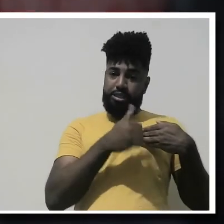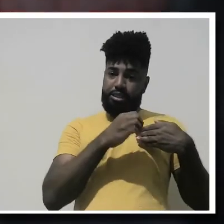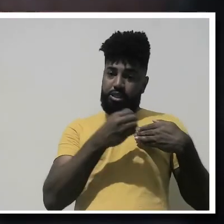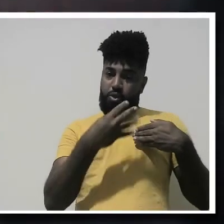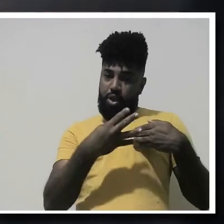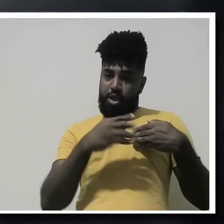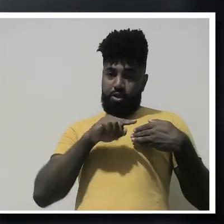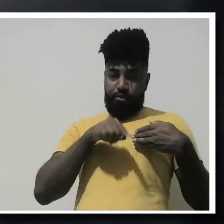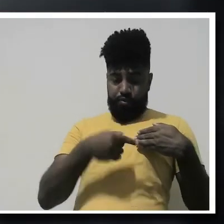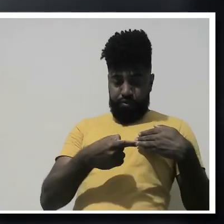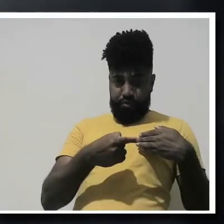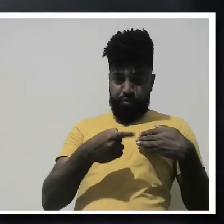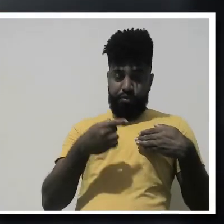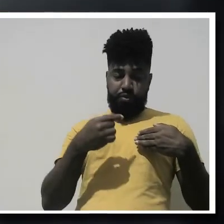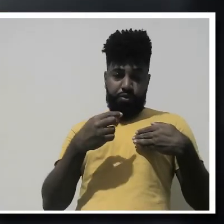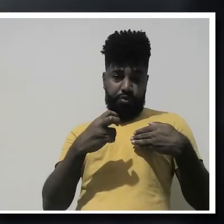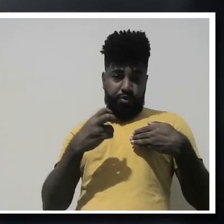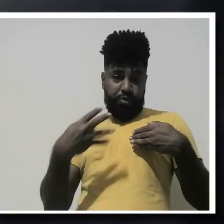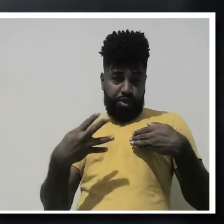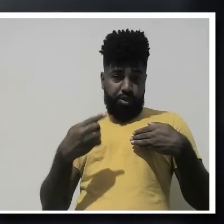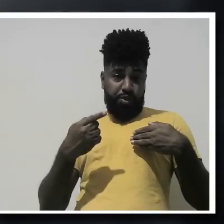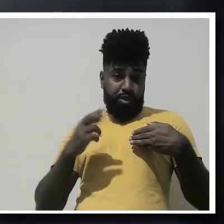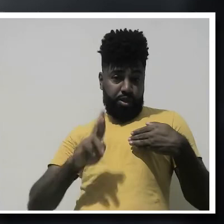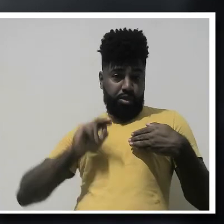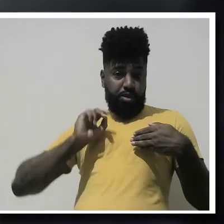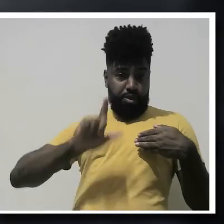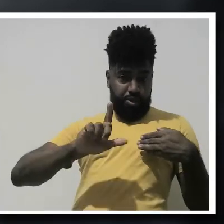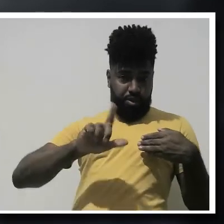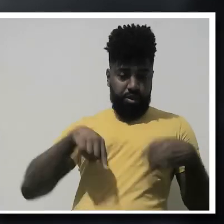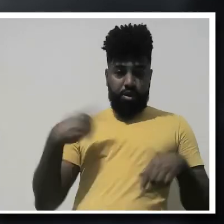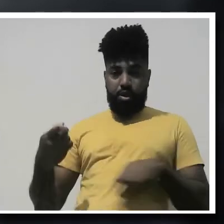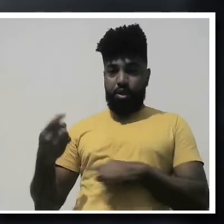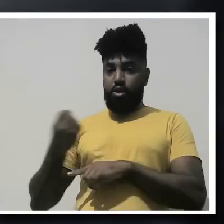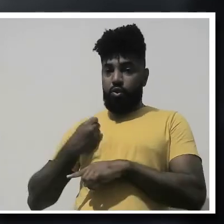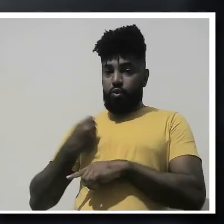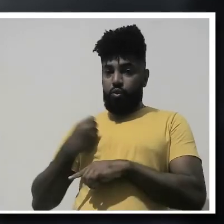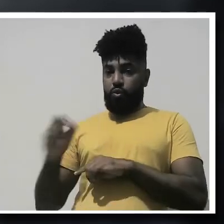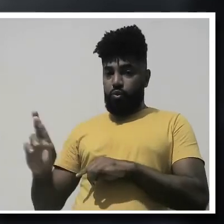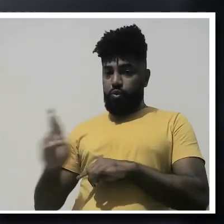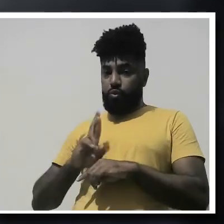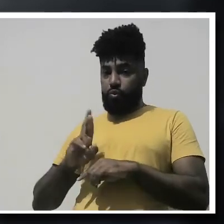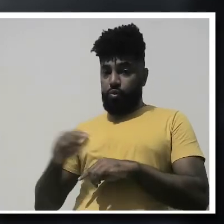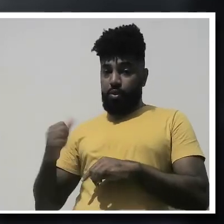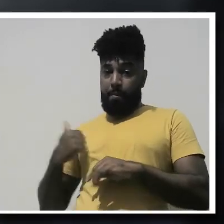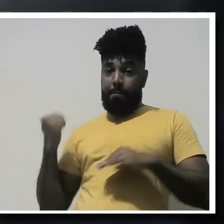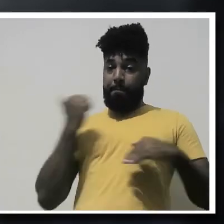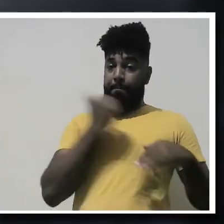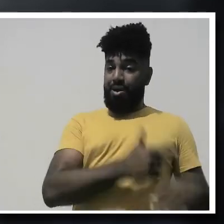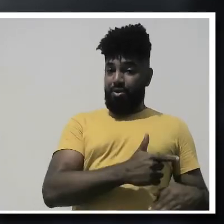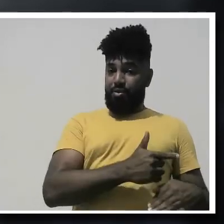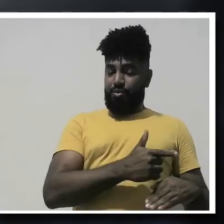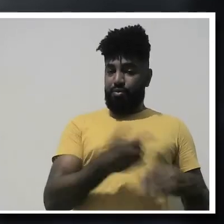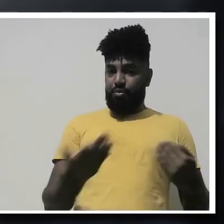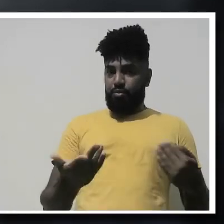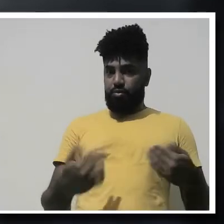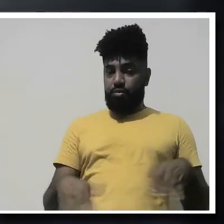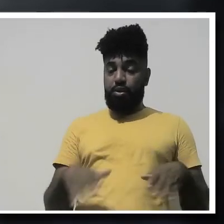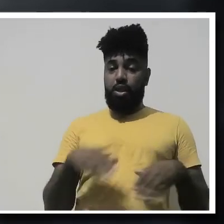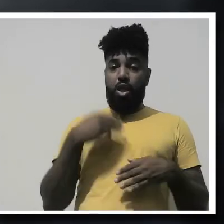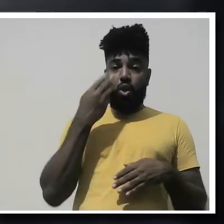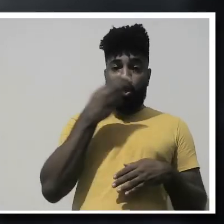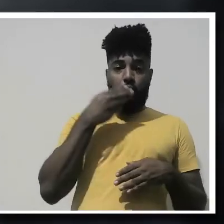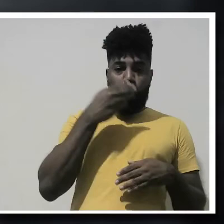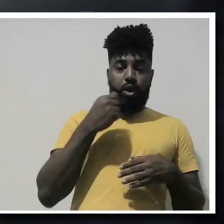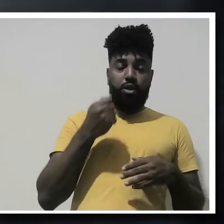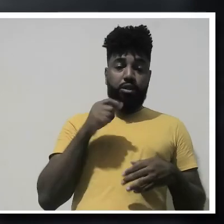é de 104,54 gramas por litro. Então, claro que o nosso resultado deu um valor maior, isso era até esperado, porque